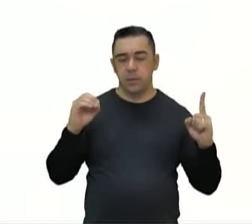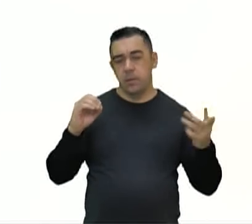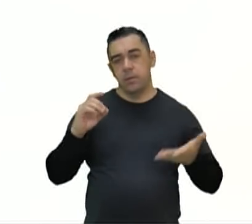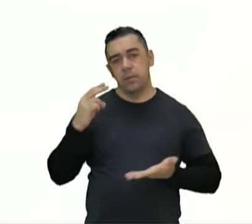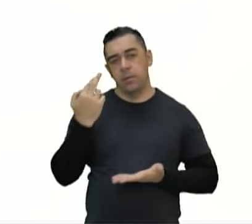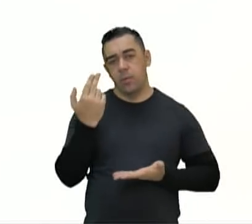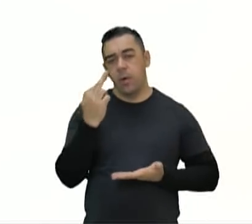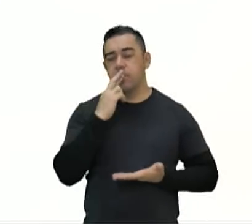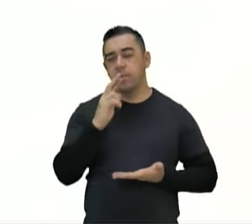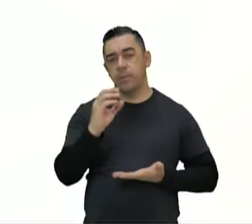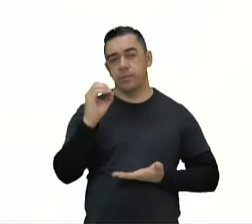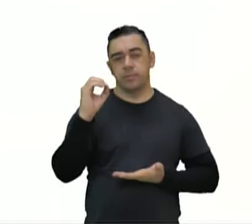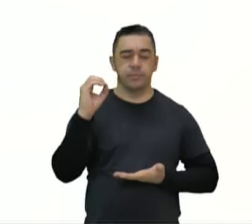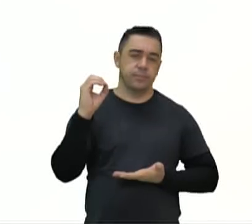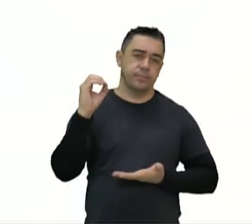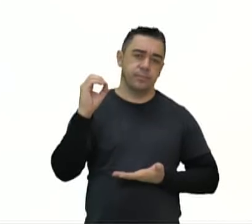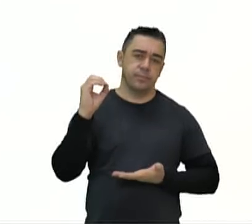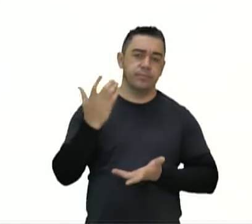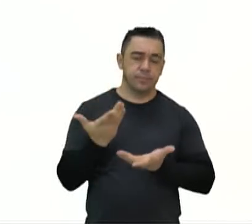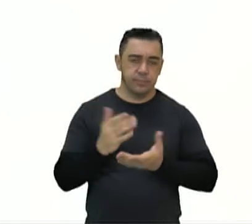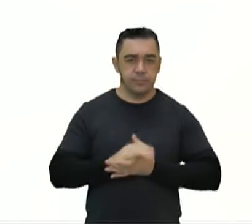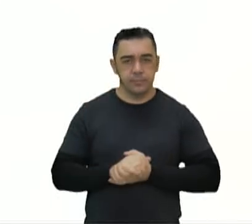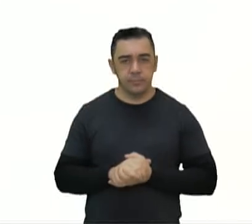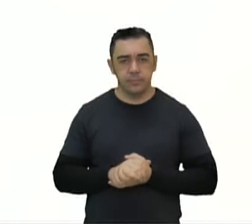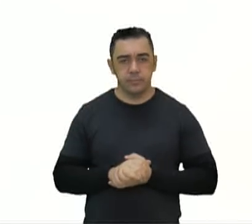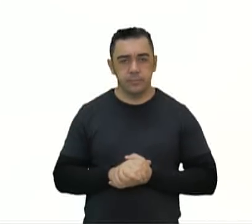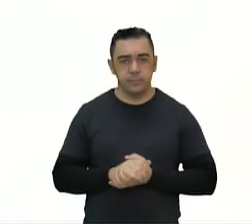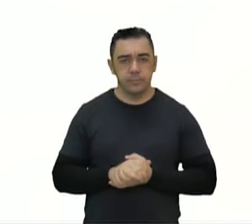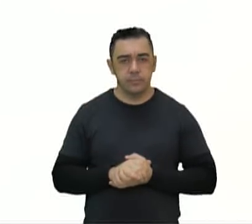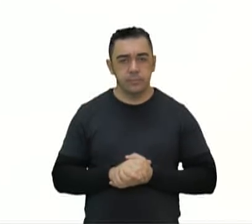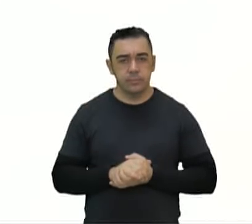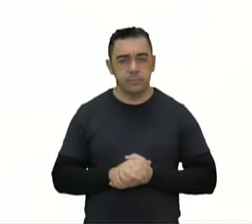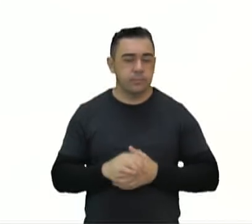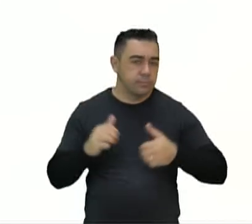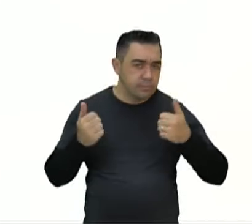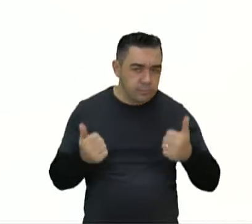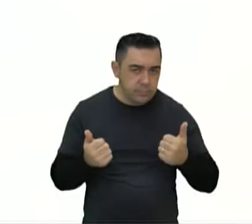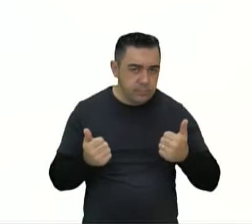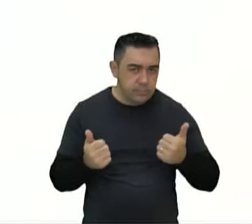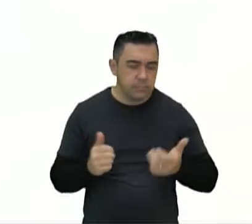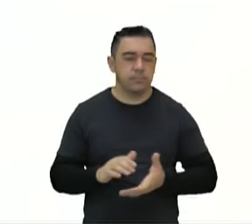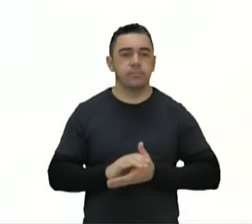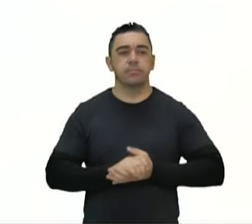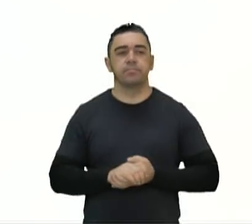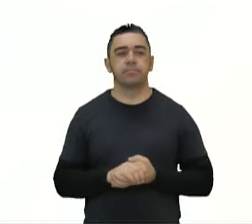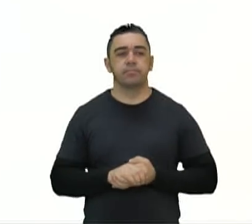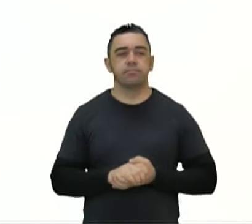Mais 100 com o menos 100, zera, fica nulo.